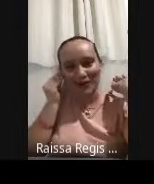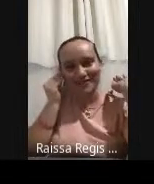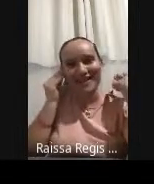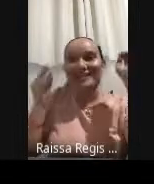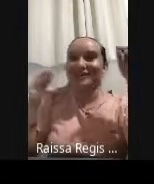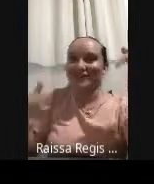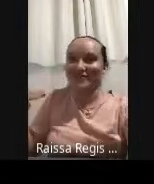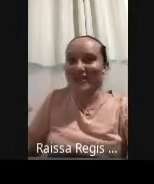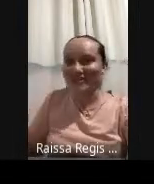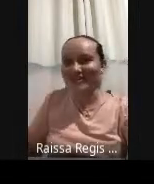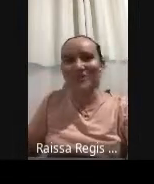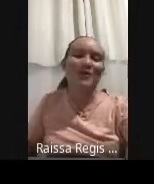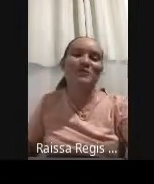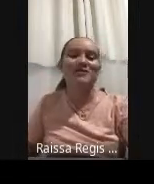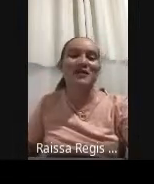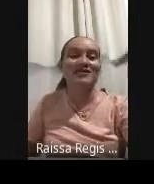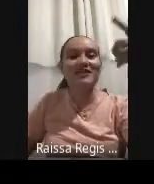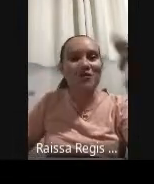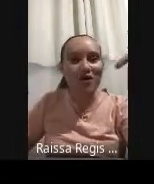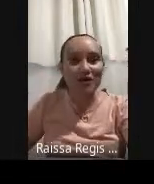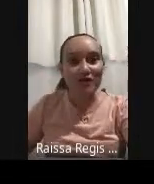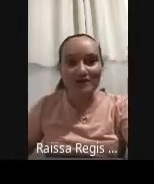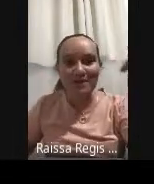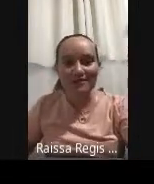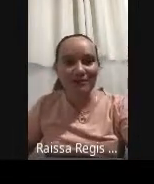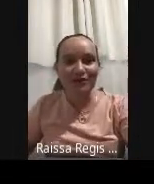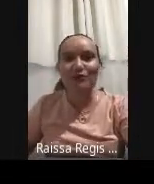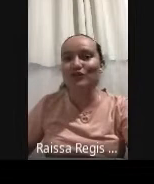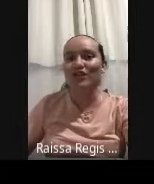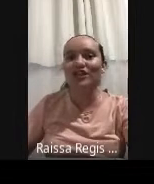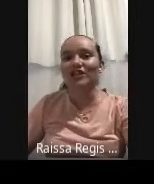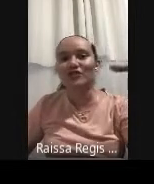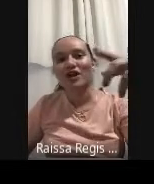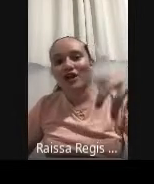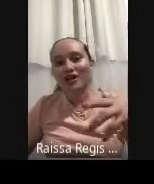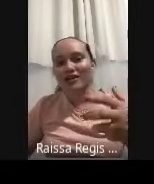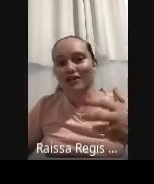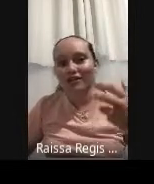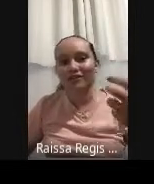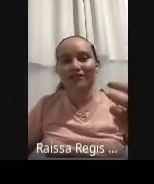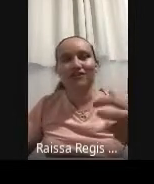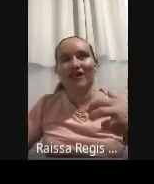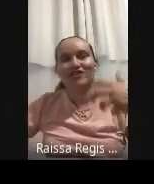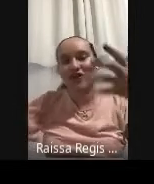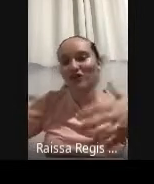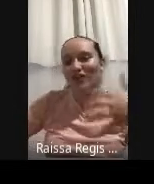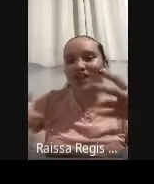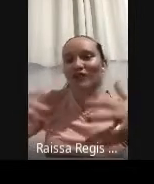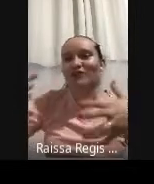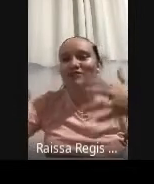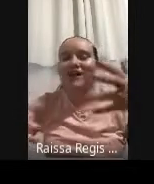dois toques. Então, através do registro, eu posso perceber. Às vezes, algo que fica desapercebido num vídeo, aqui, né, a gente